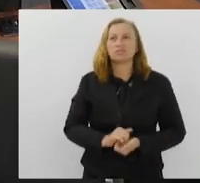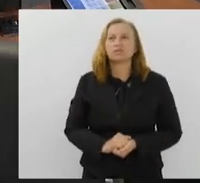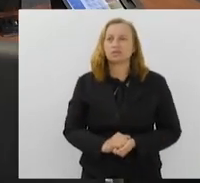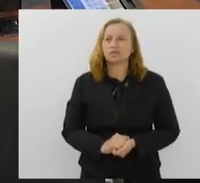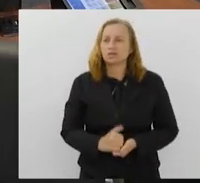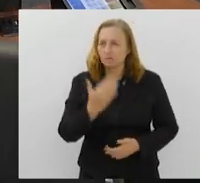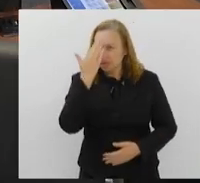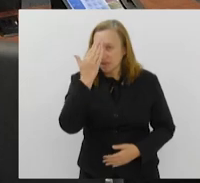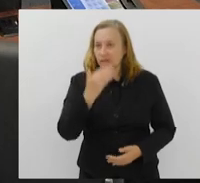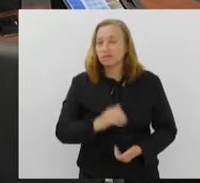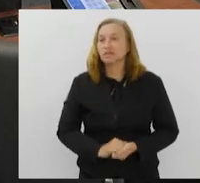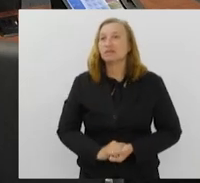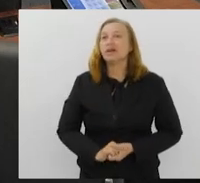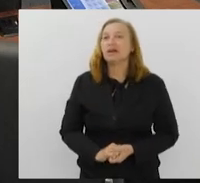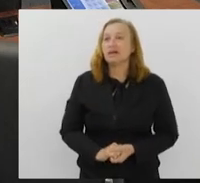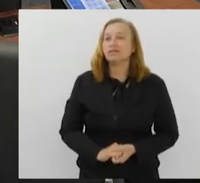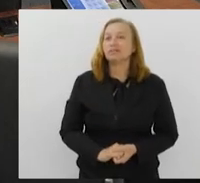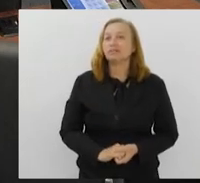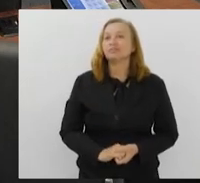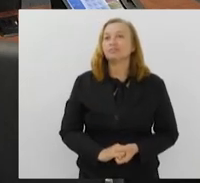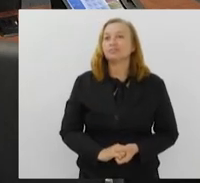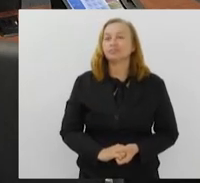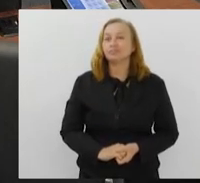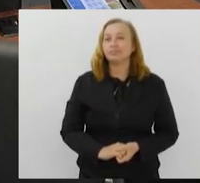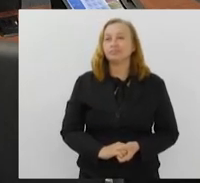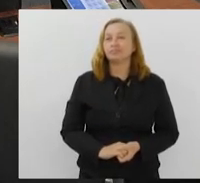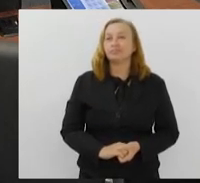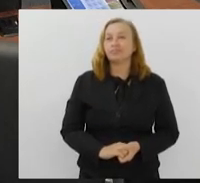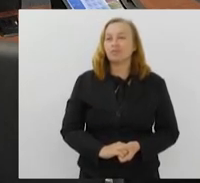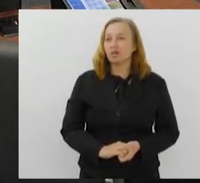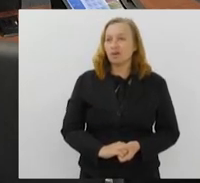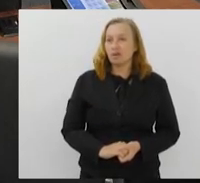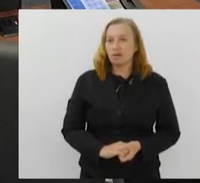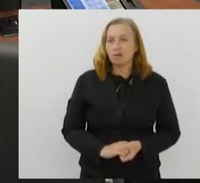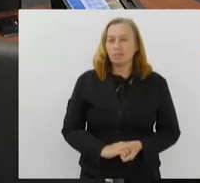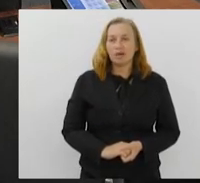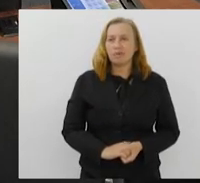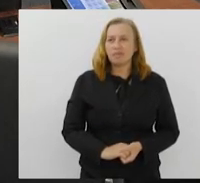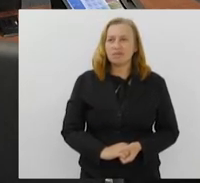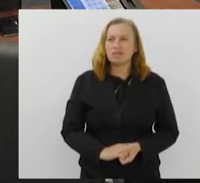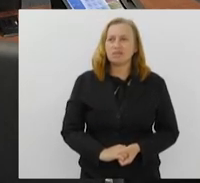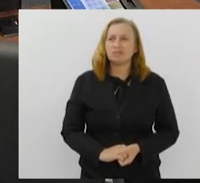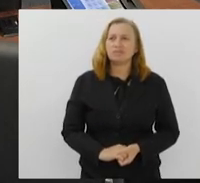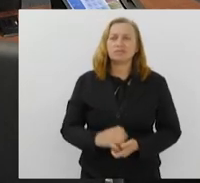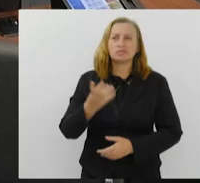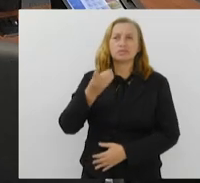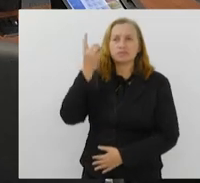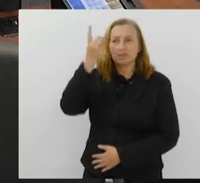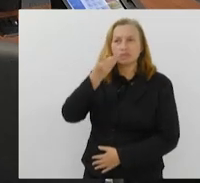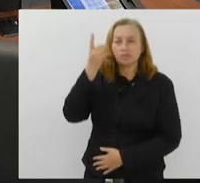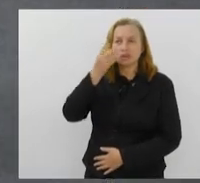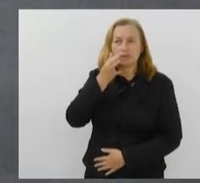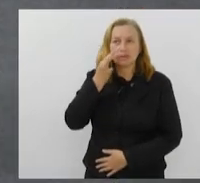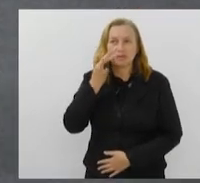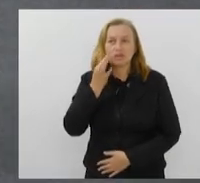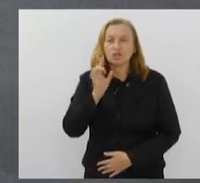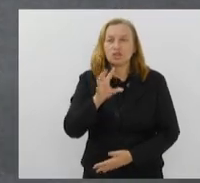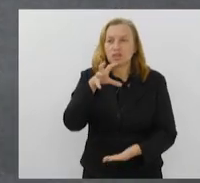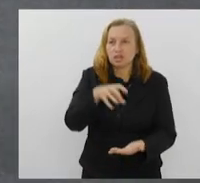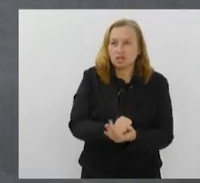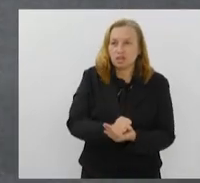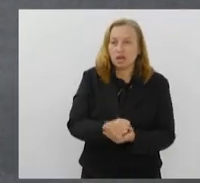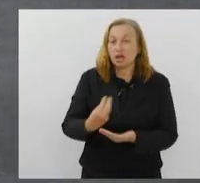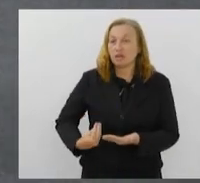nosso nobre deputado Felipe Obel. Presidente, pela ordem, só pela registrar... nosso nobre deputado Flávio Serafim. Só registrar rapidamente